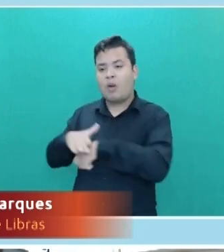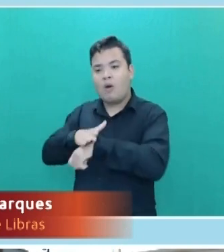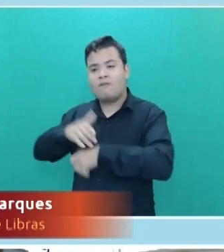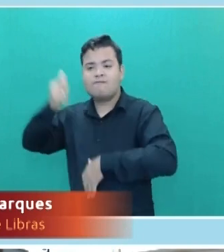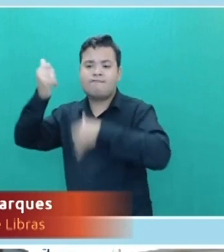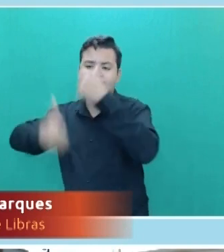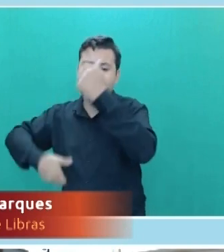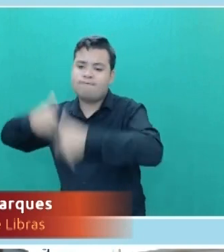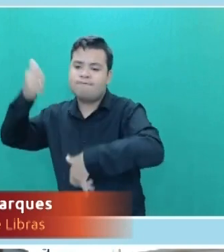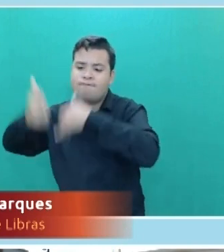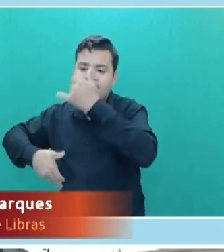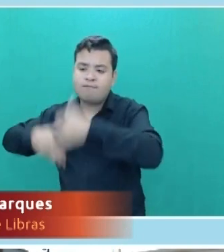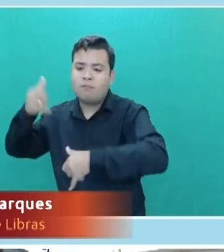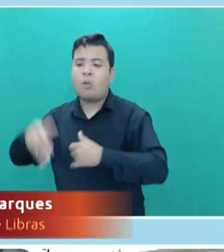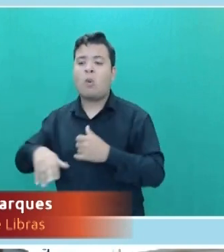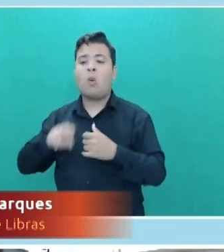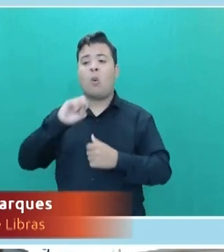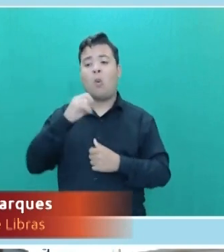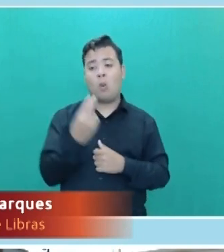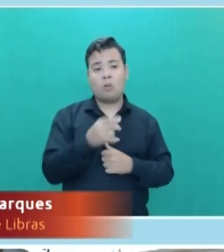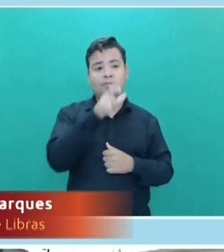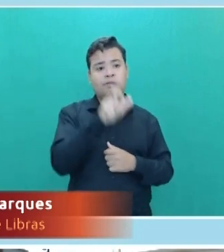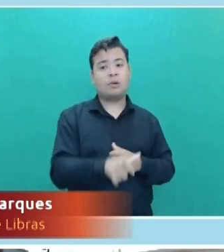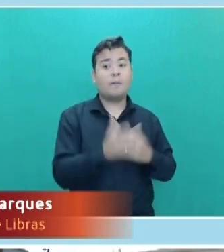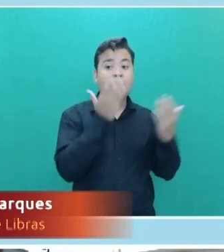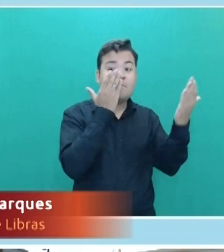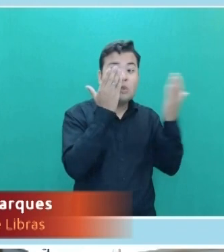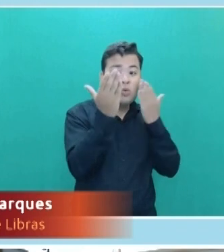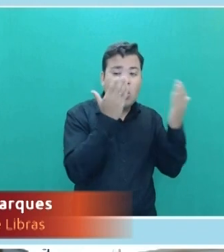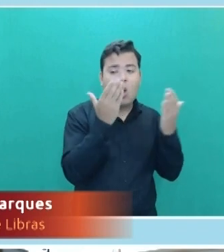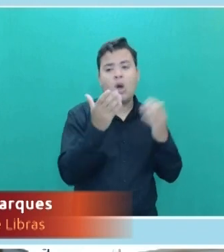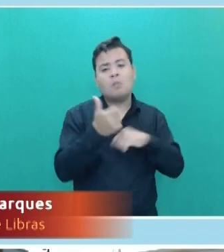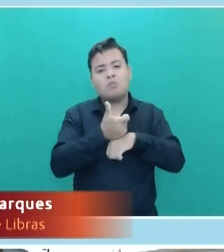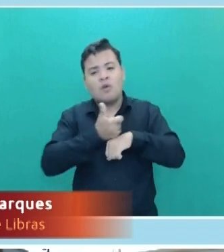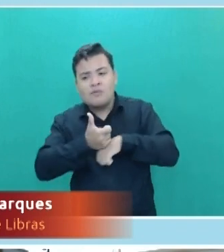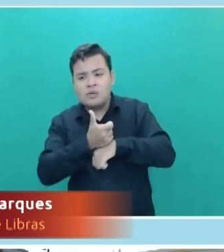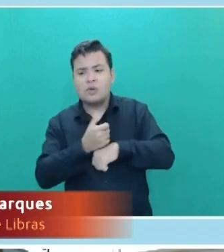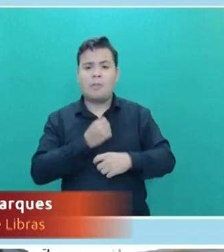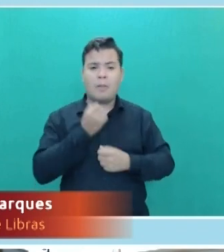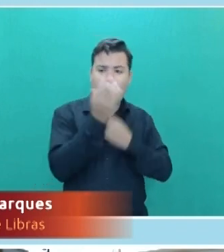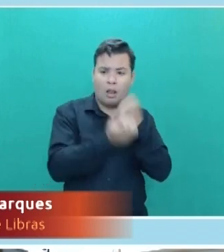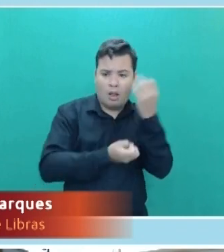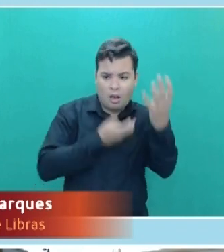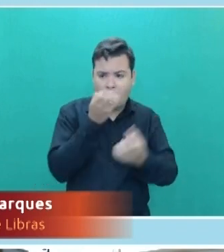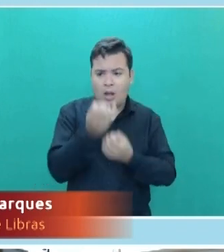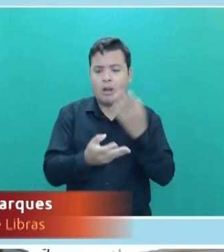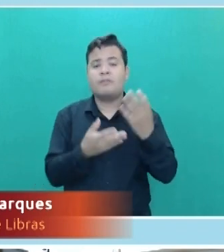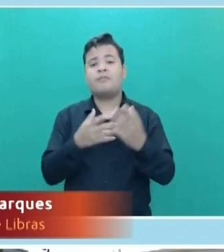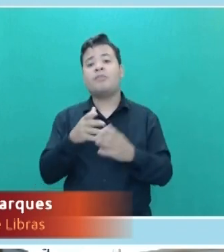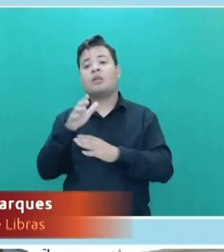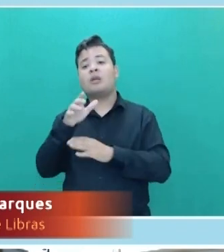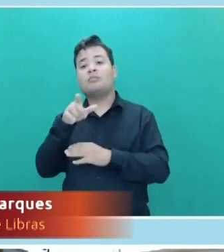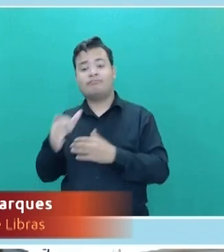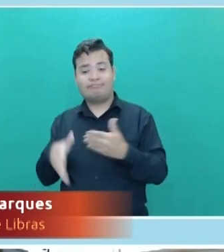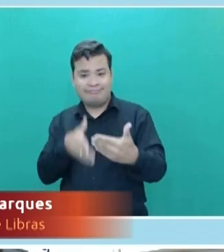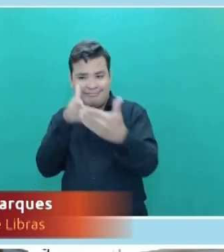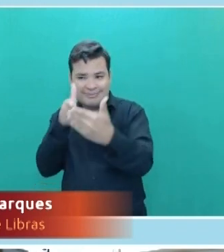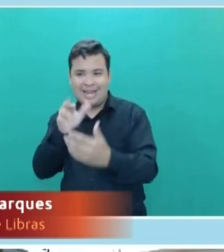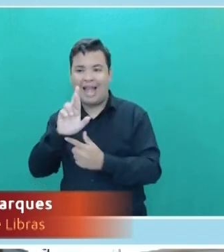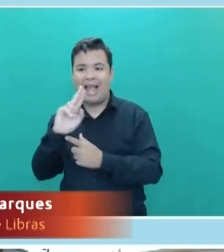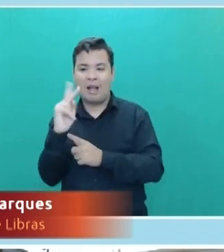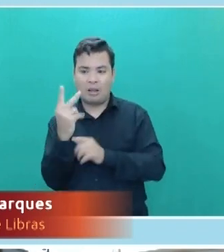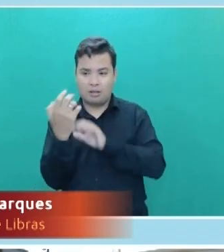seja um psicólogo, seja um profissional, tentar informar ao RH ou tentar informar a